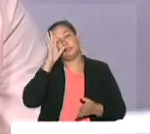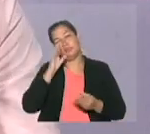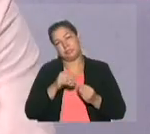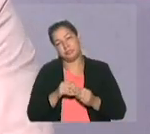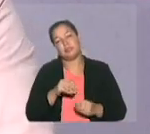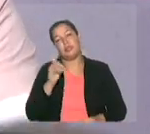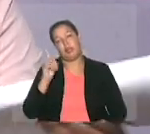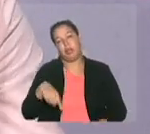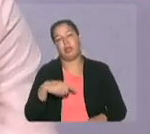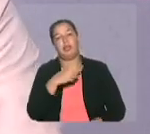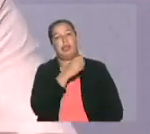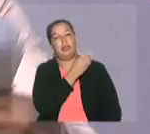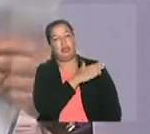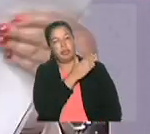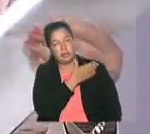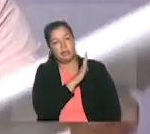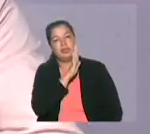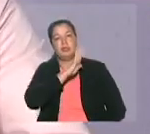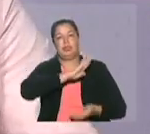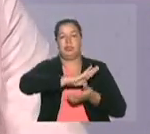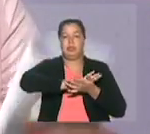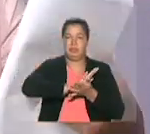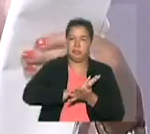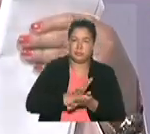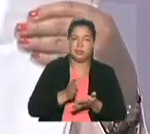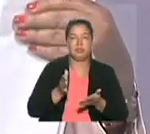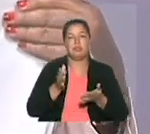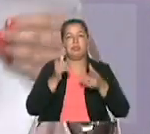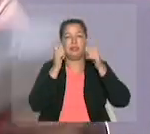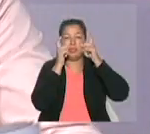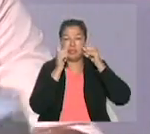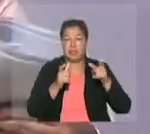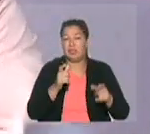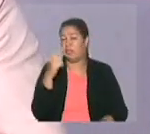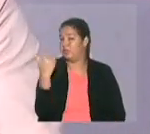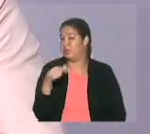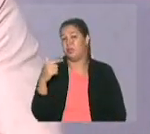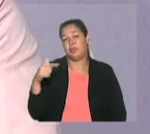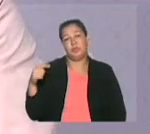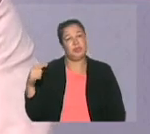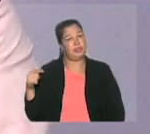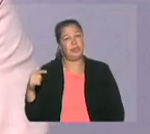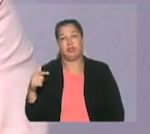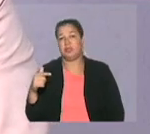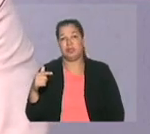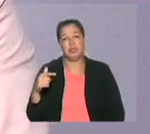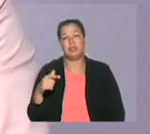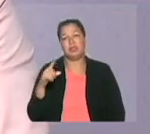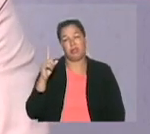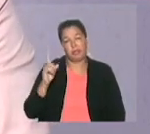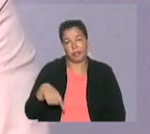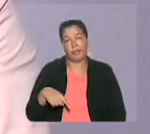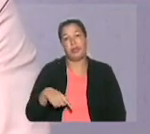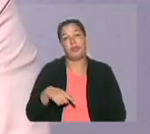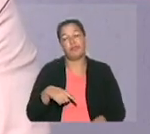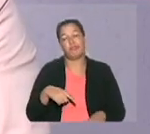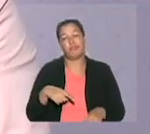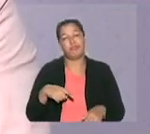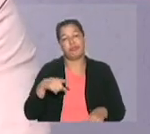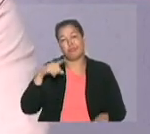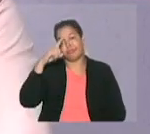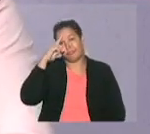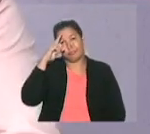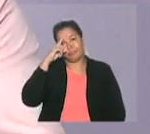aí você vai ver todo o racismo, todo o preconceito, toda a falta de interesse de que isso venha a ser